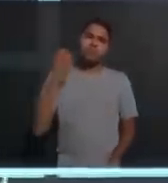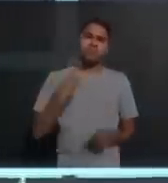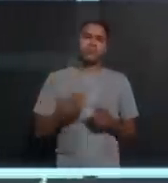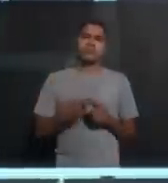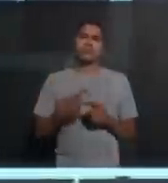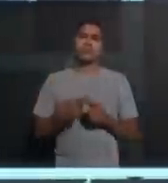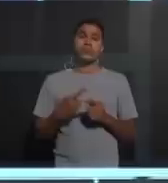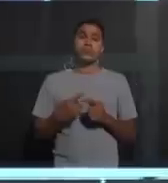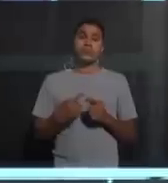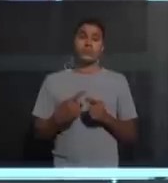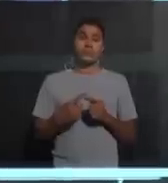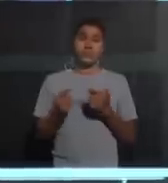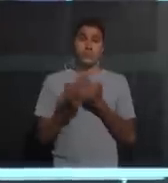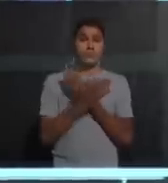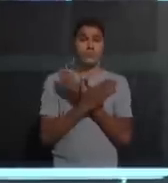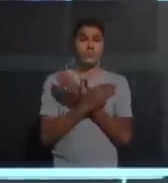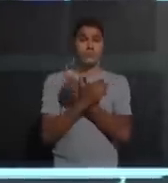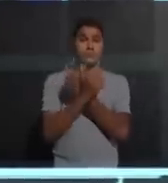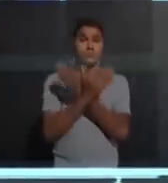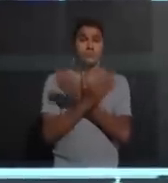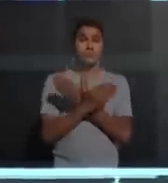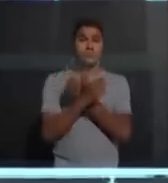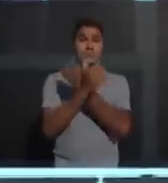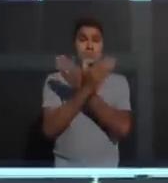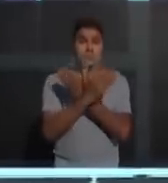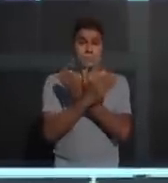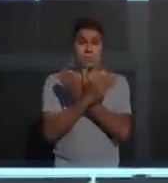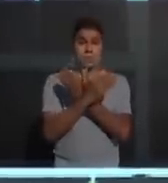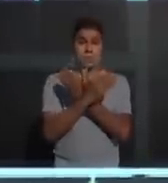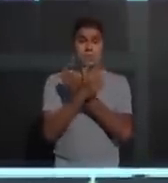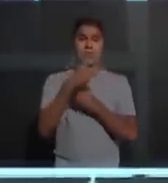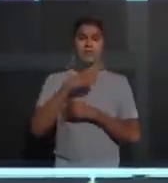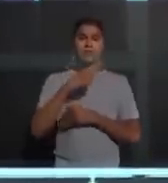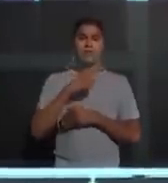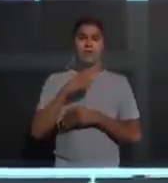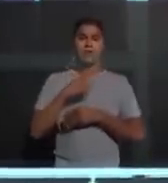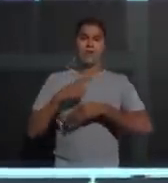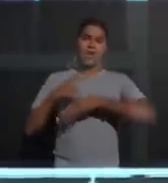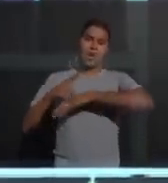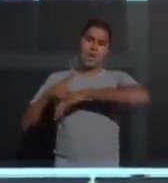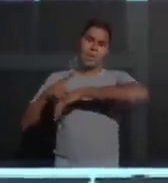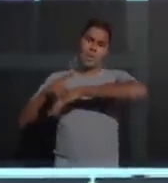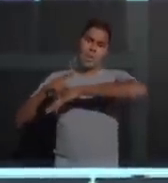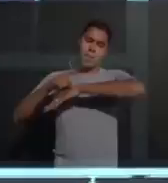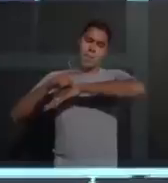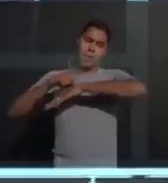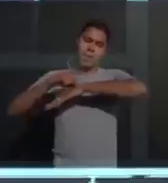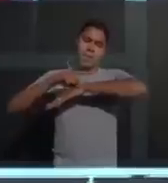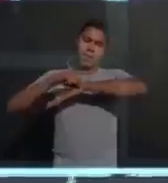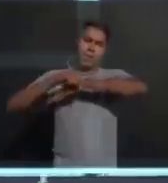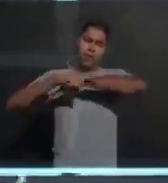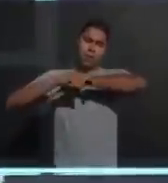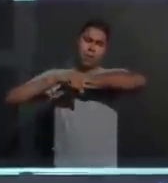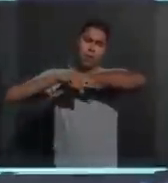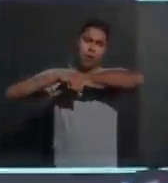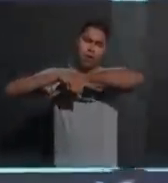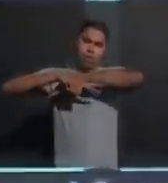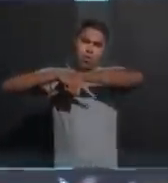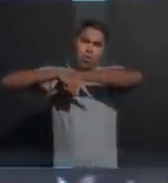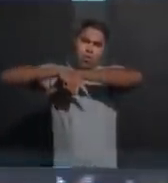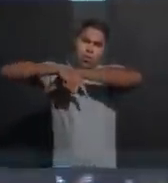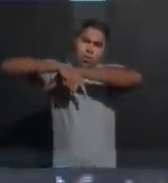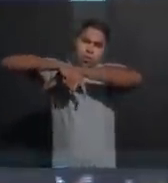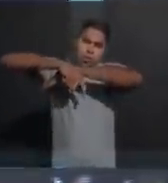a borboleta para ela chegar a 100 borboleta tem que sair do caso dela ou seja daquele lugar